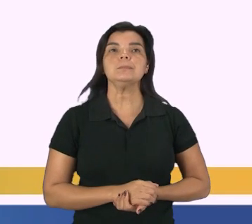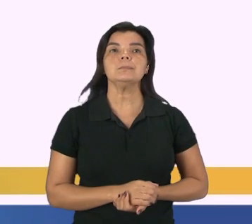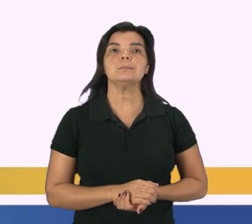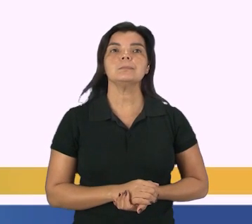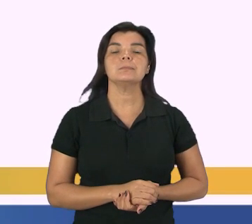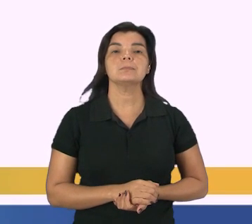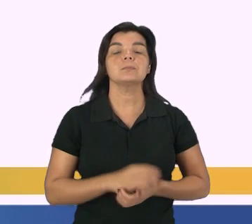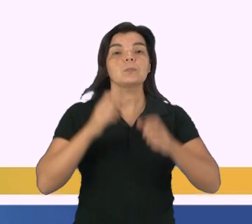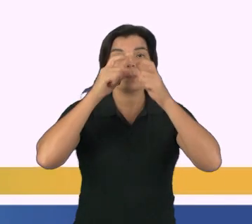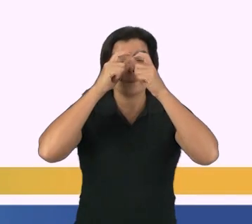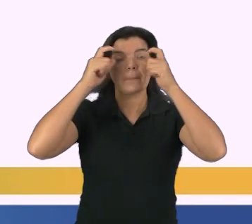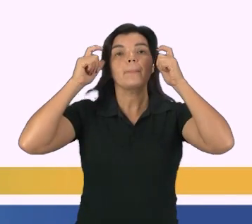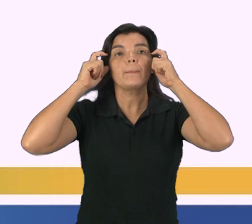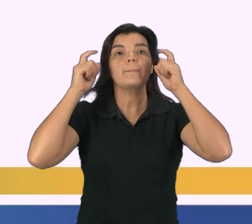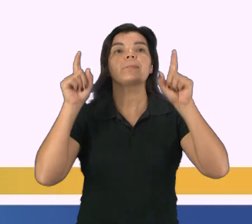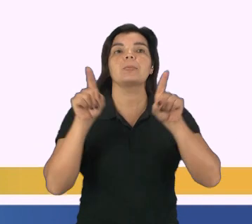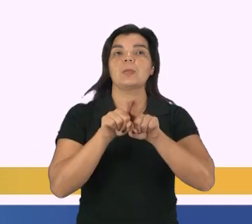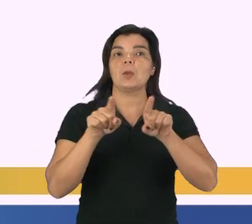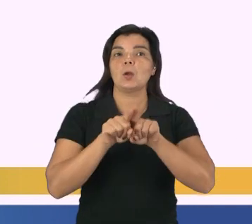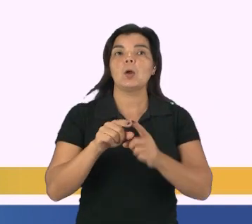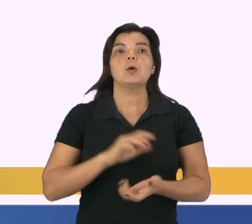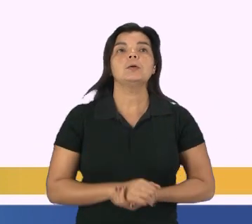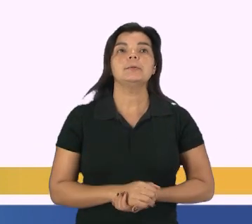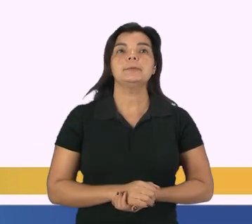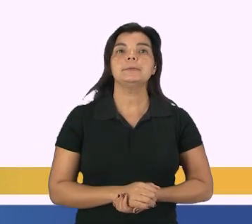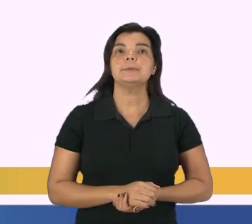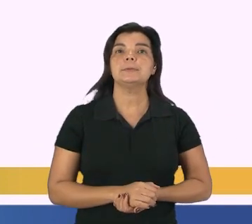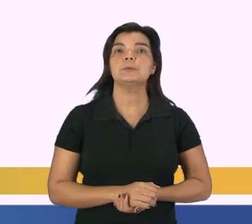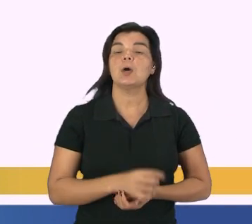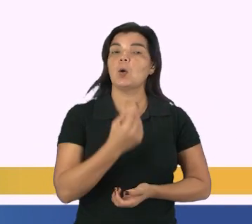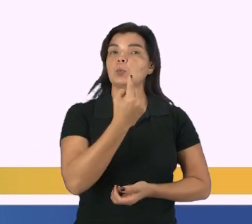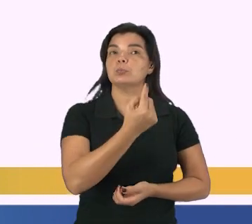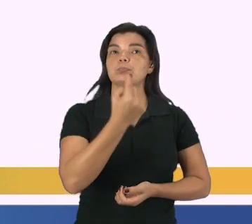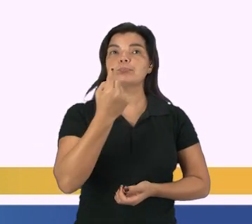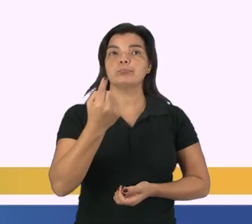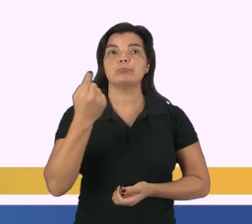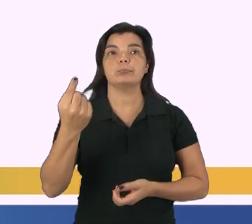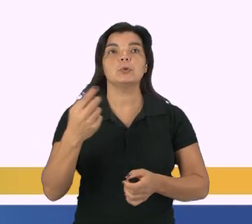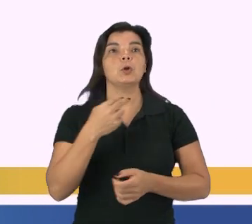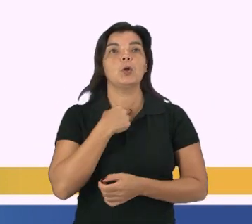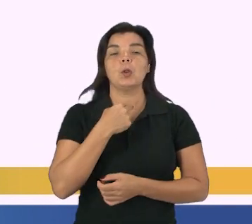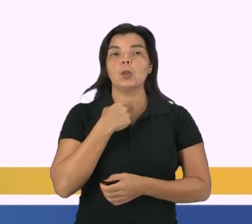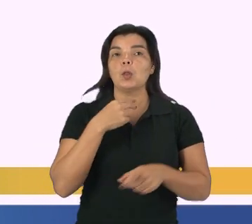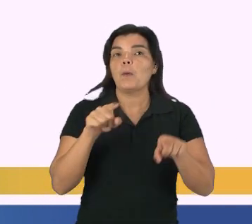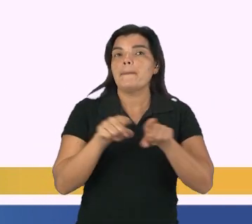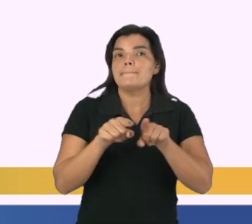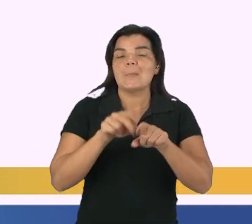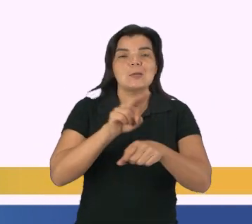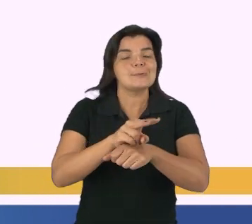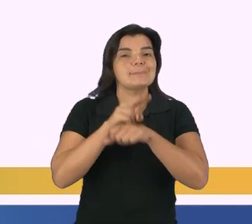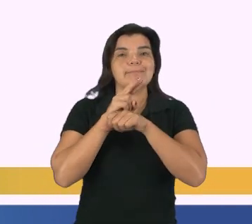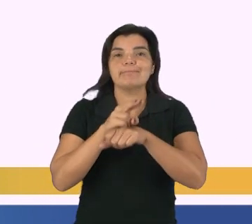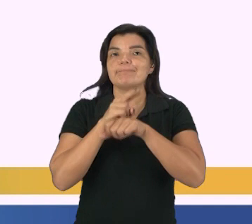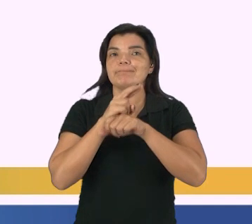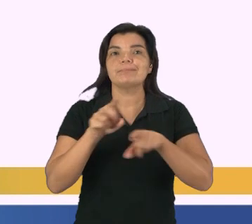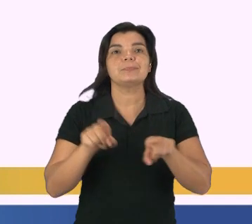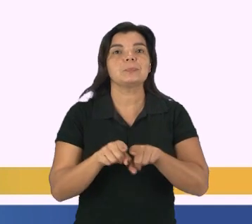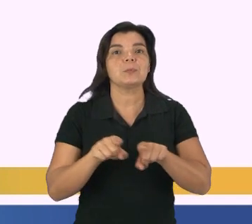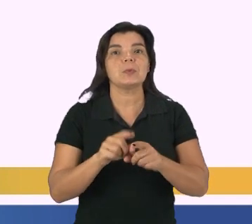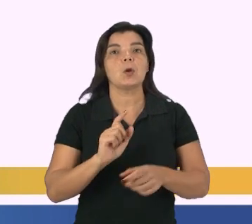Os óculos de grau são um utensílio individual, que não deve ser emprestado